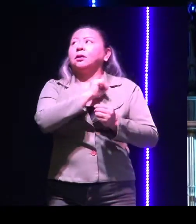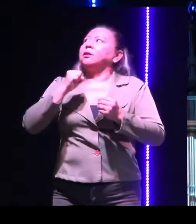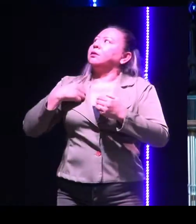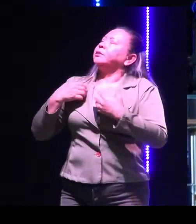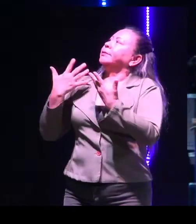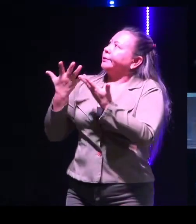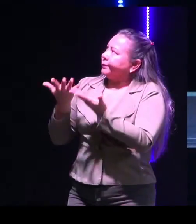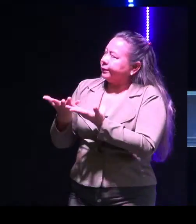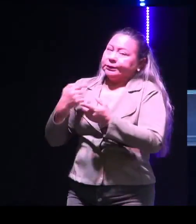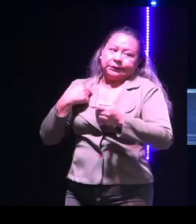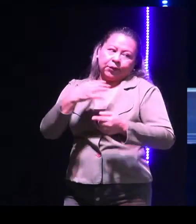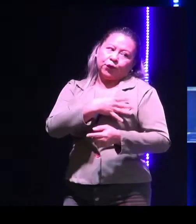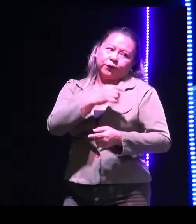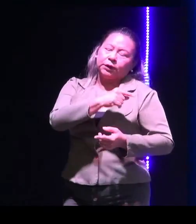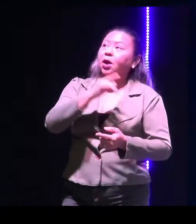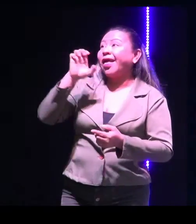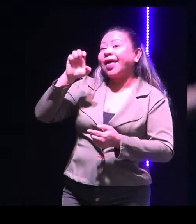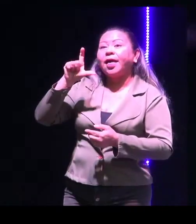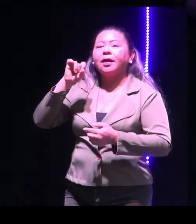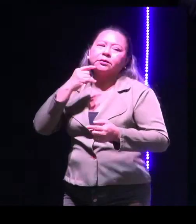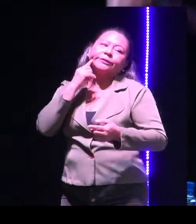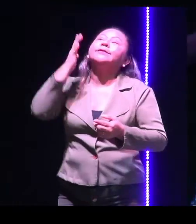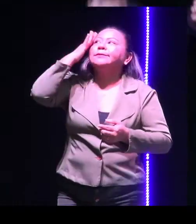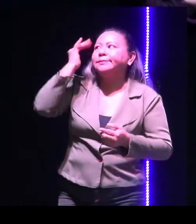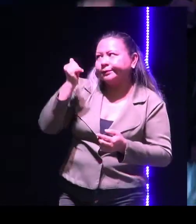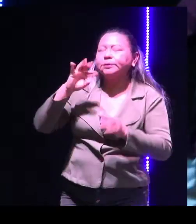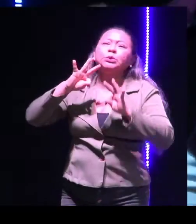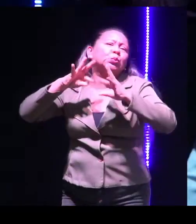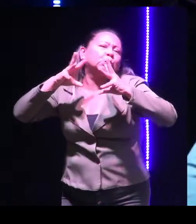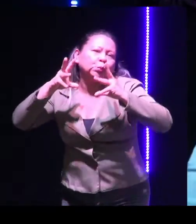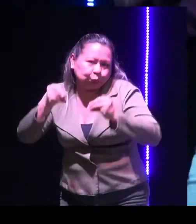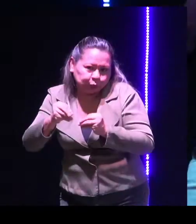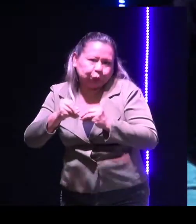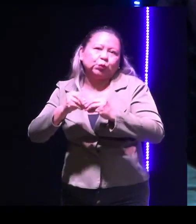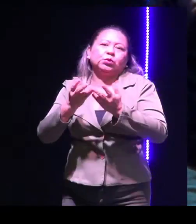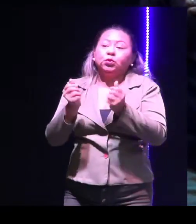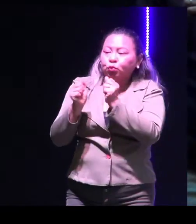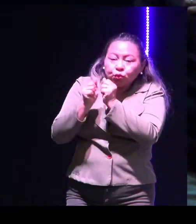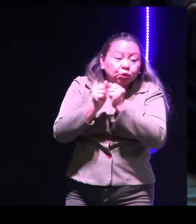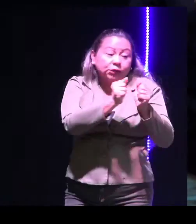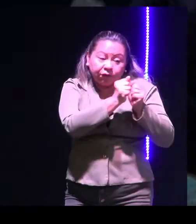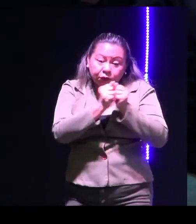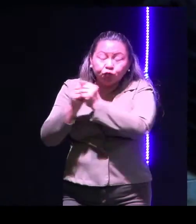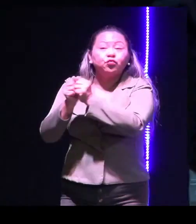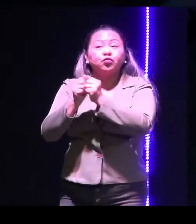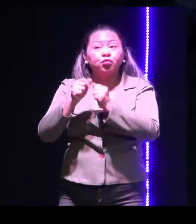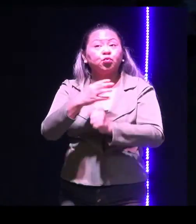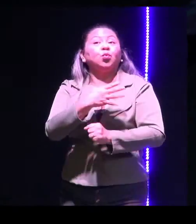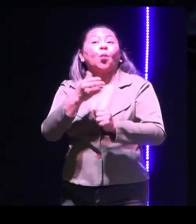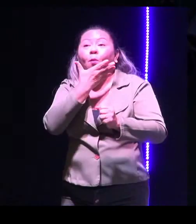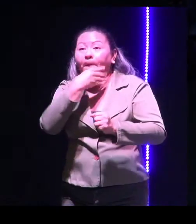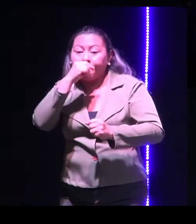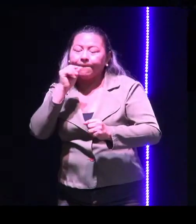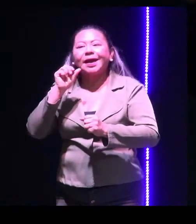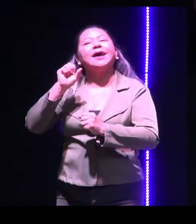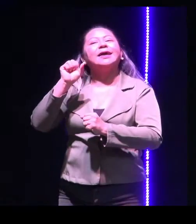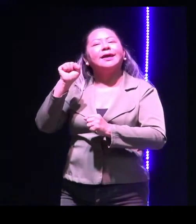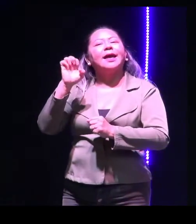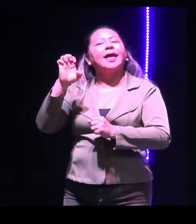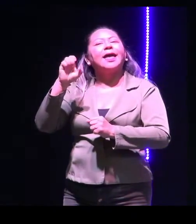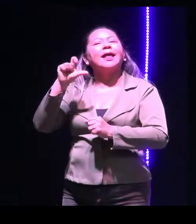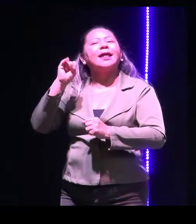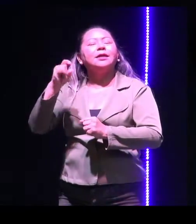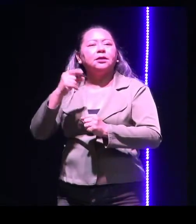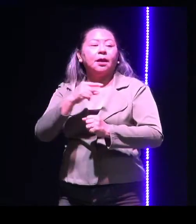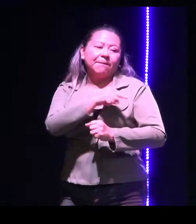estava acontecendo com seus filhos. Os seus filhos exerciam o sacerdote com o pai, mas eles eram